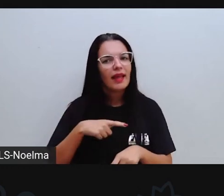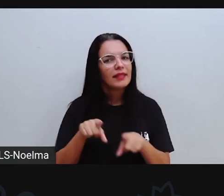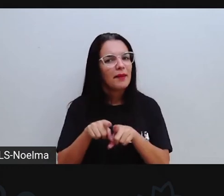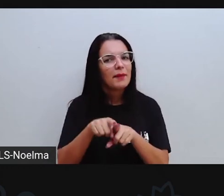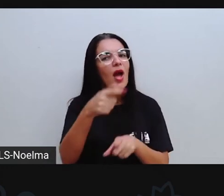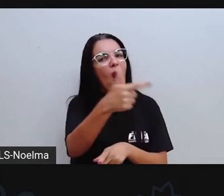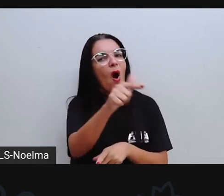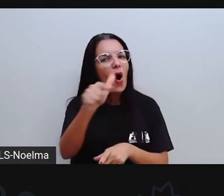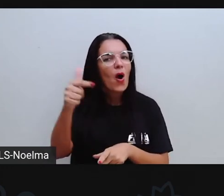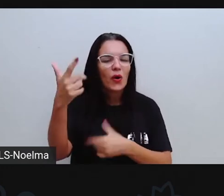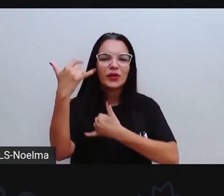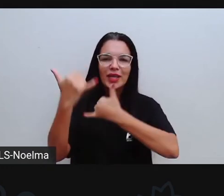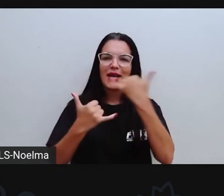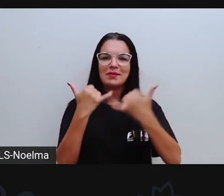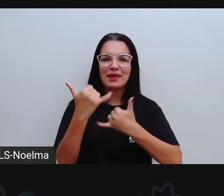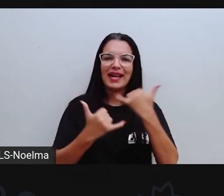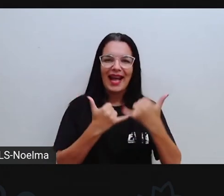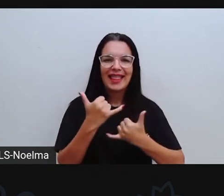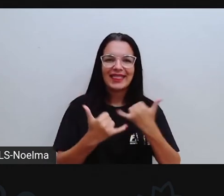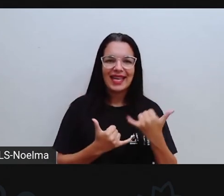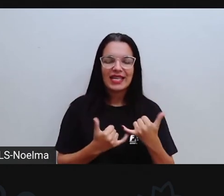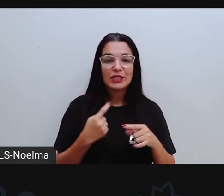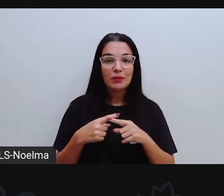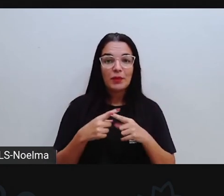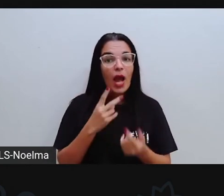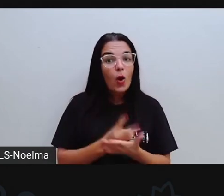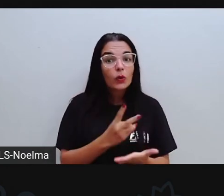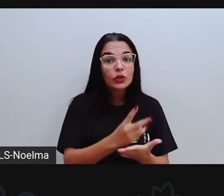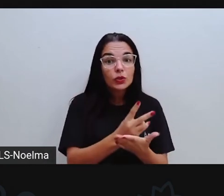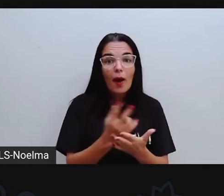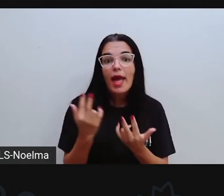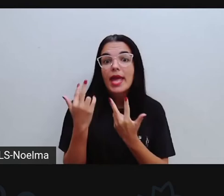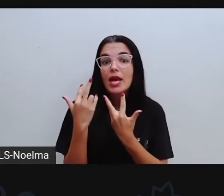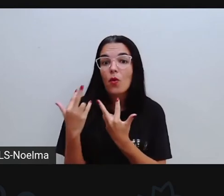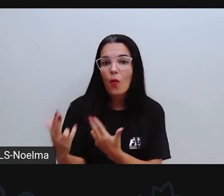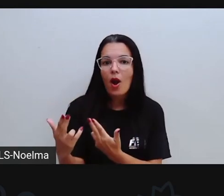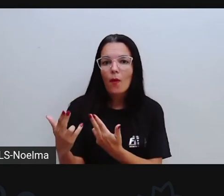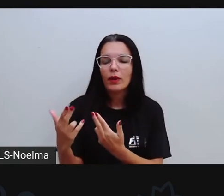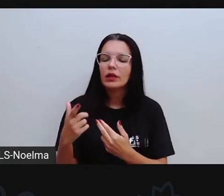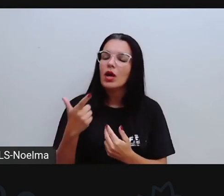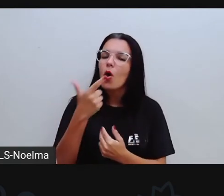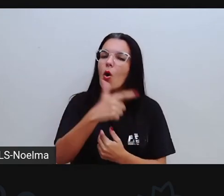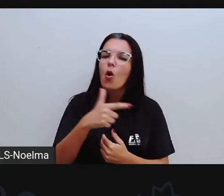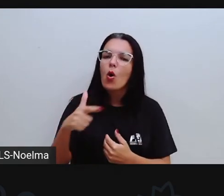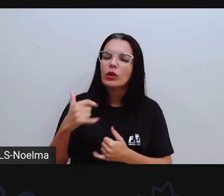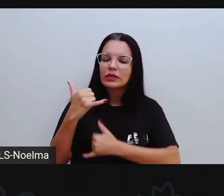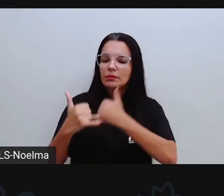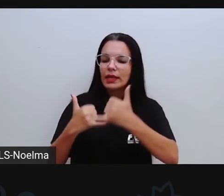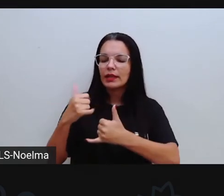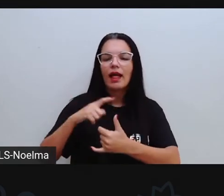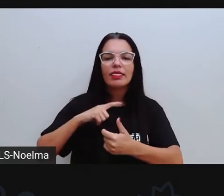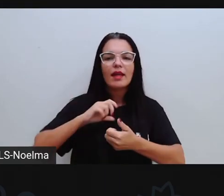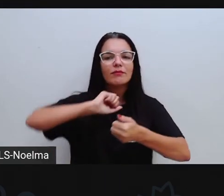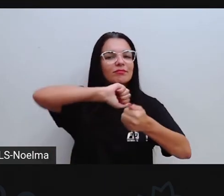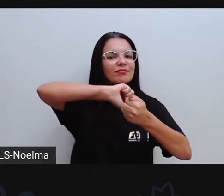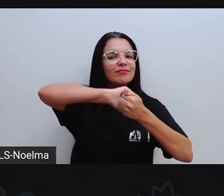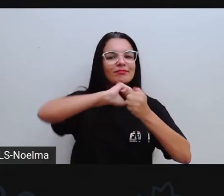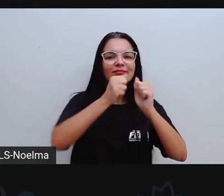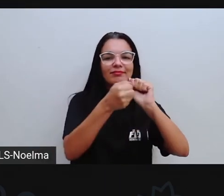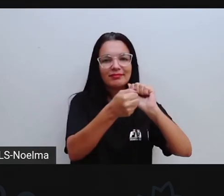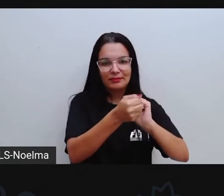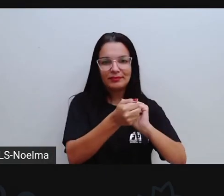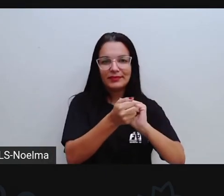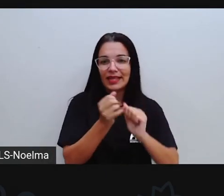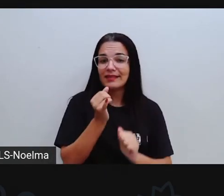essas brincadeiras que algumas permanecem da mesma forma e outras a gente foi aprimorando aí, né? Nós temos, por